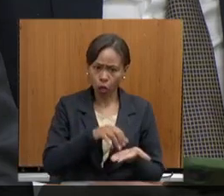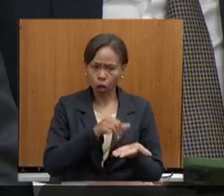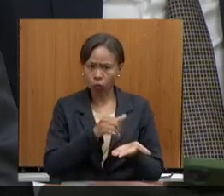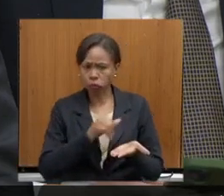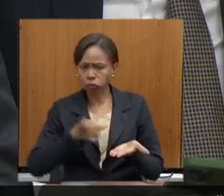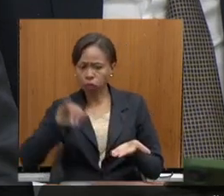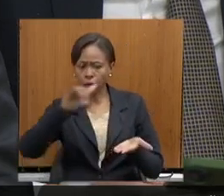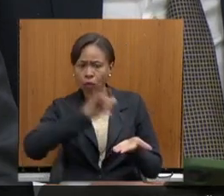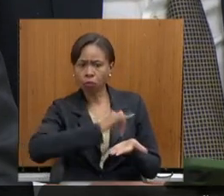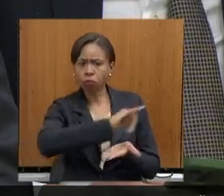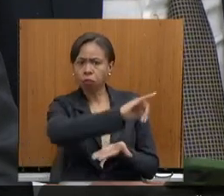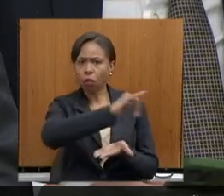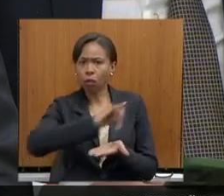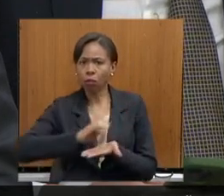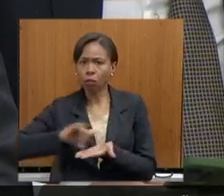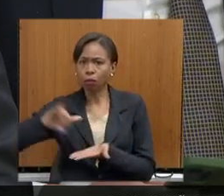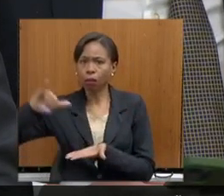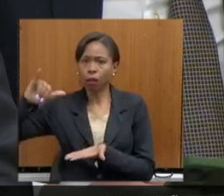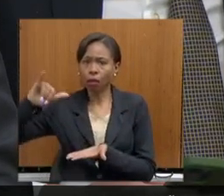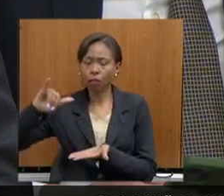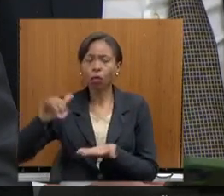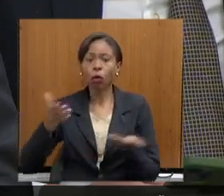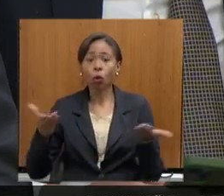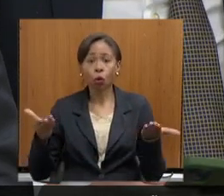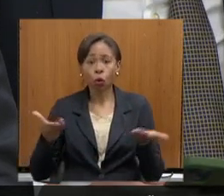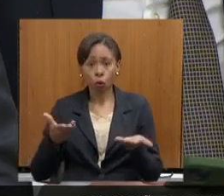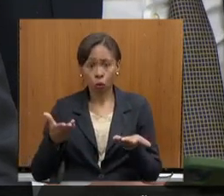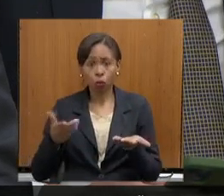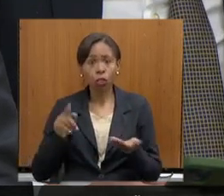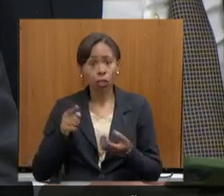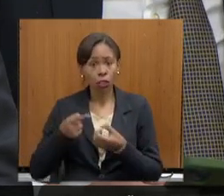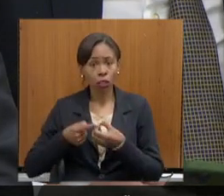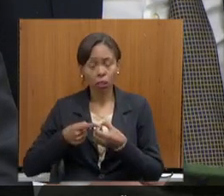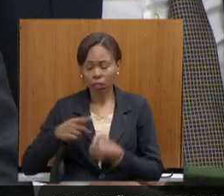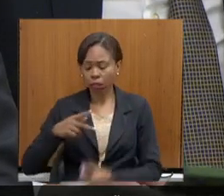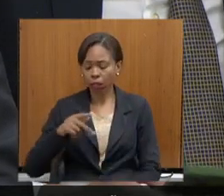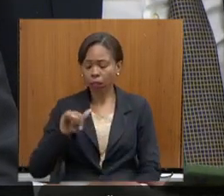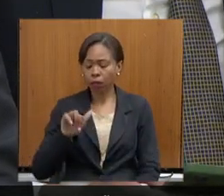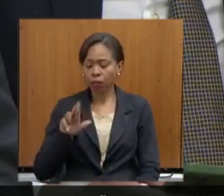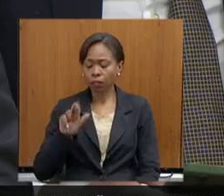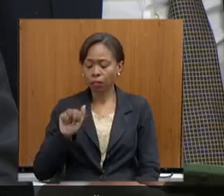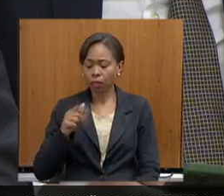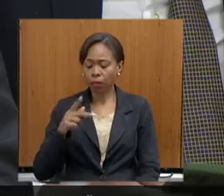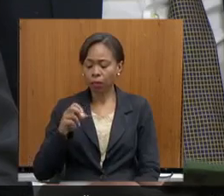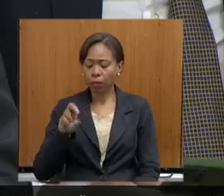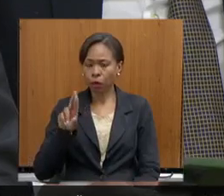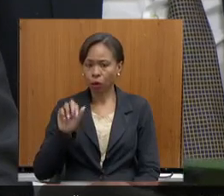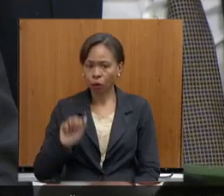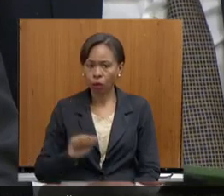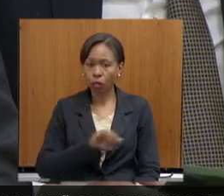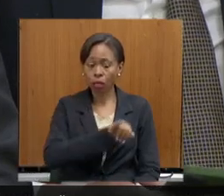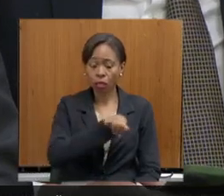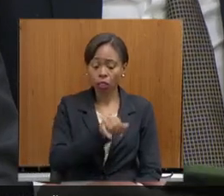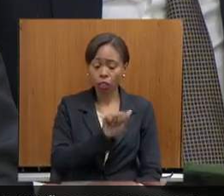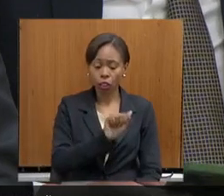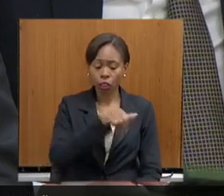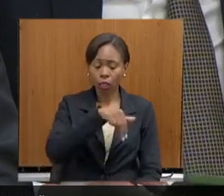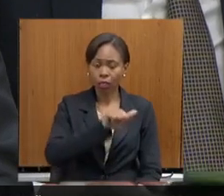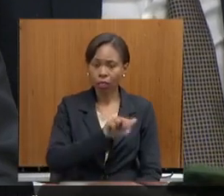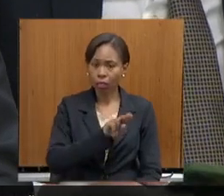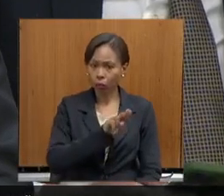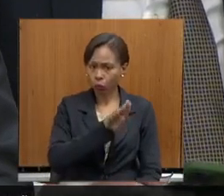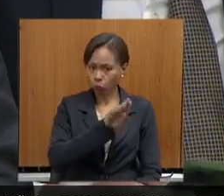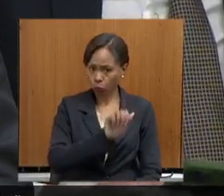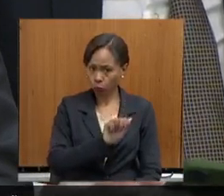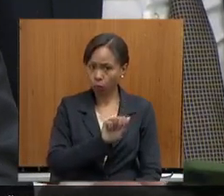produção hoje nós podemos ter oportunidade na cidade de Pirapora Janaúba está sendo construída a segunda maior